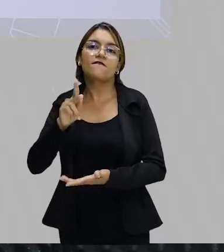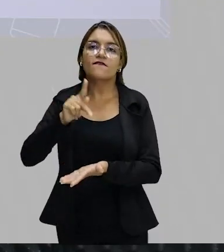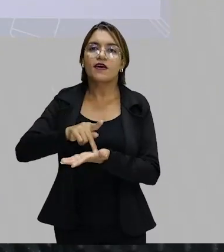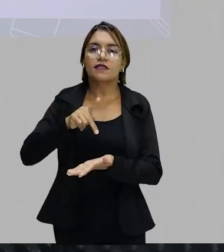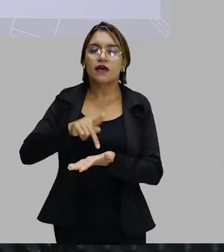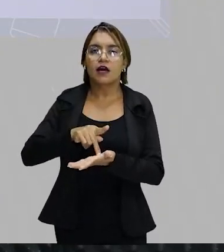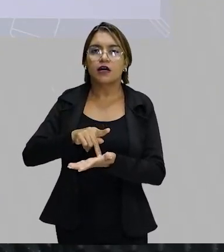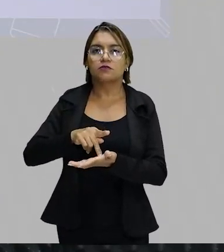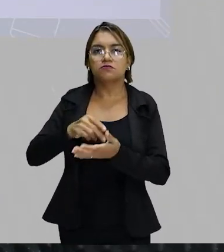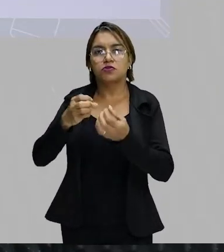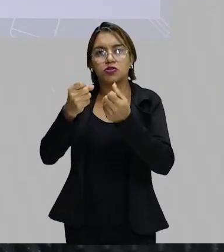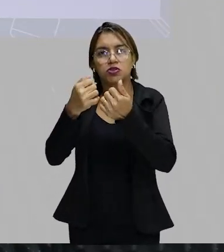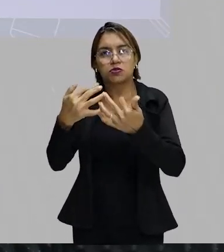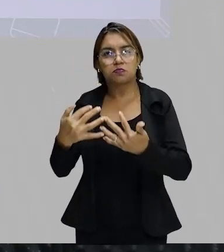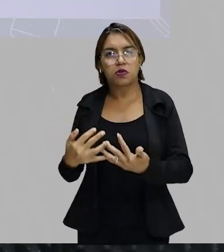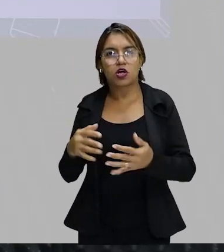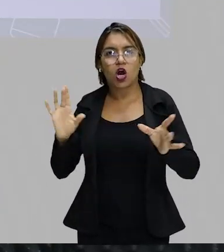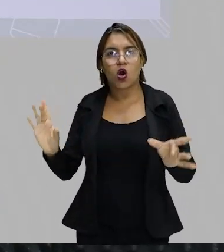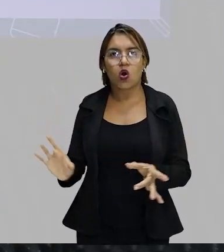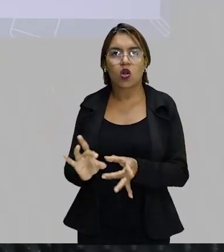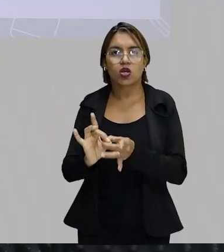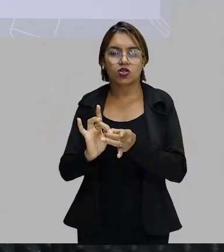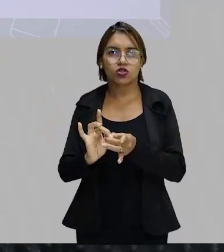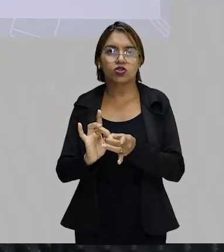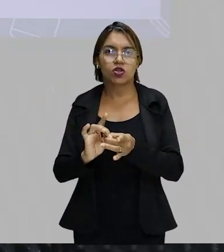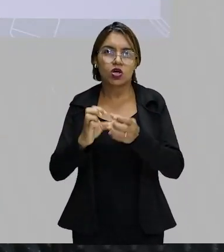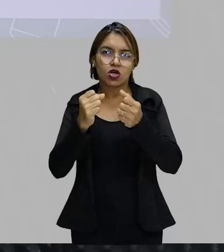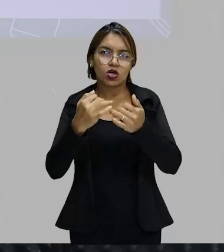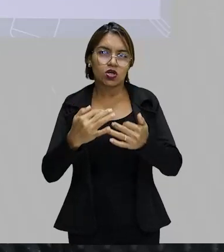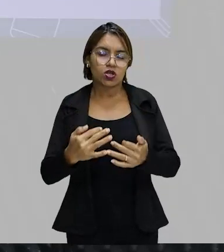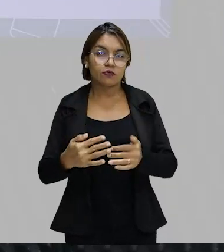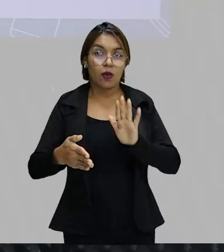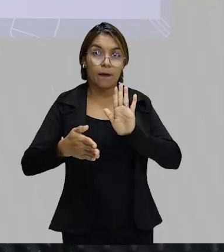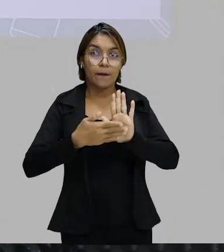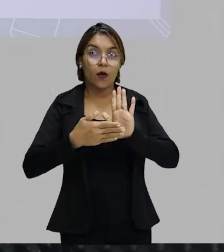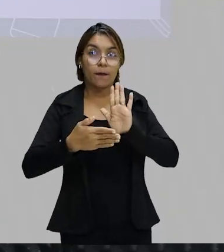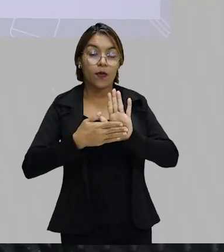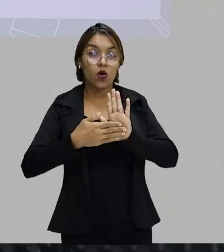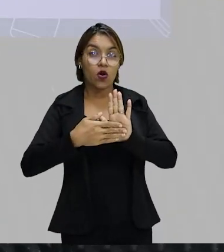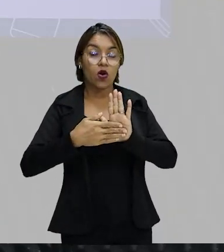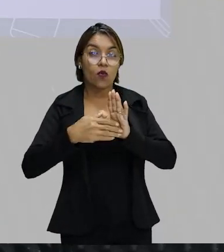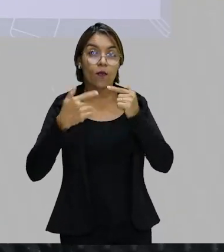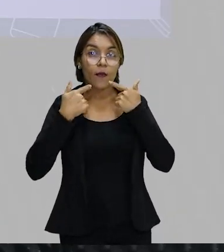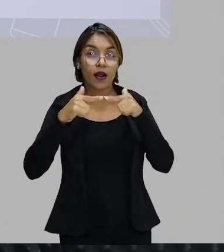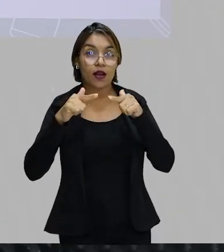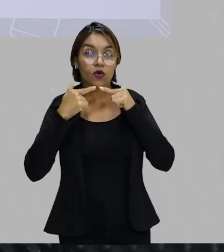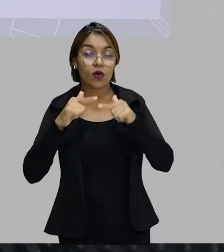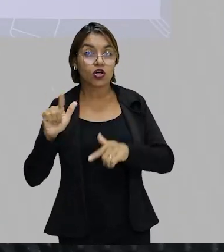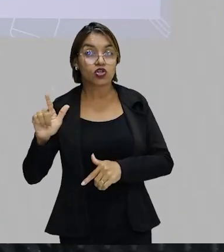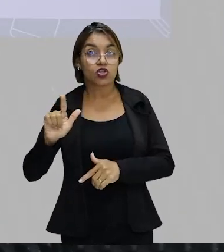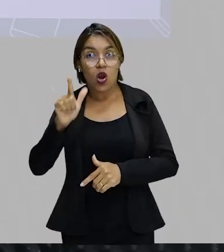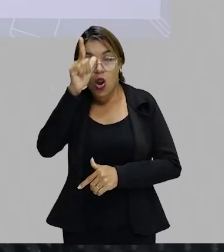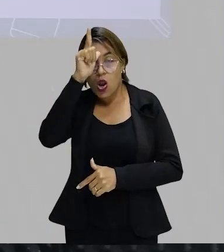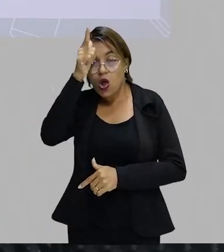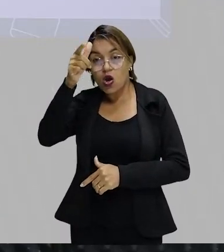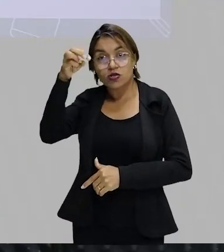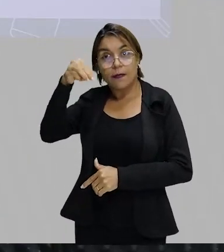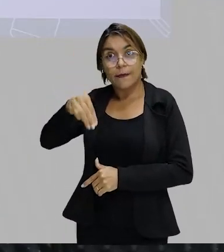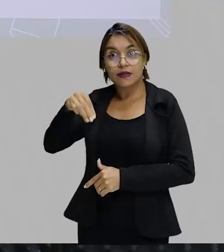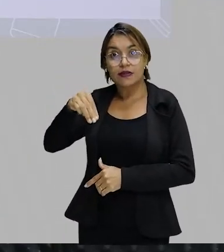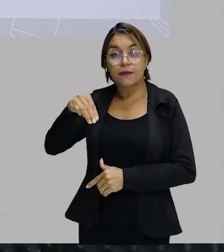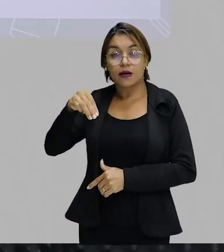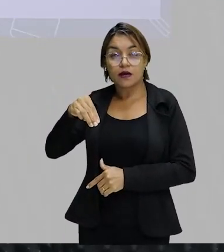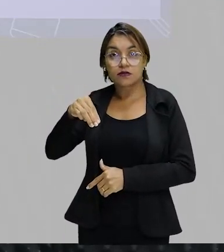Que mexem com os conectivos, traduzem as proposições a uma linguagem lógica matemática, que é a vibe da